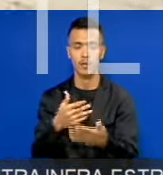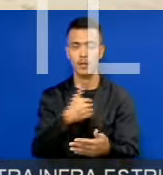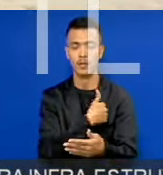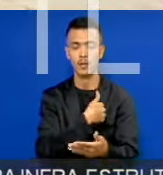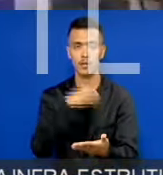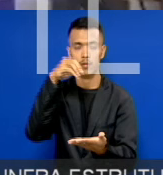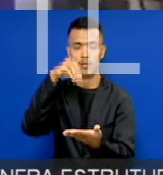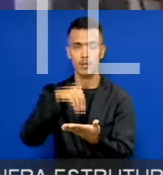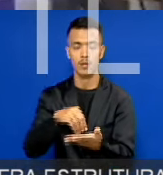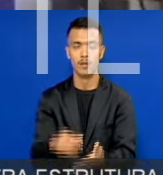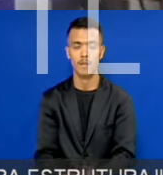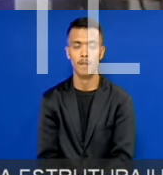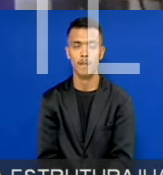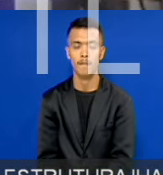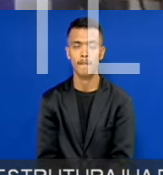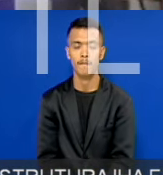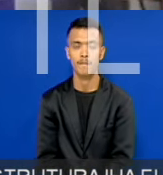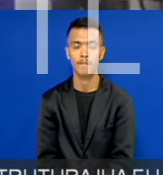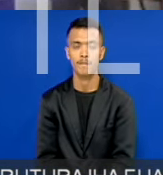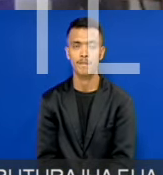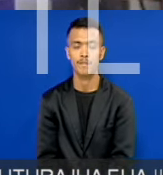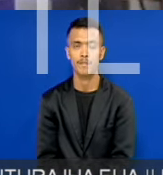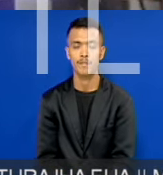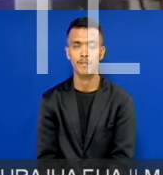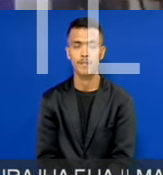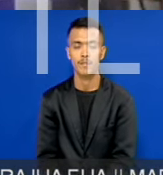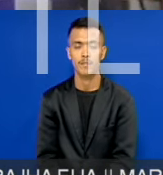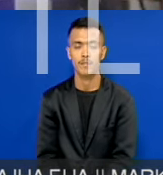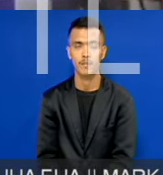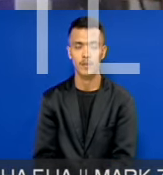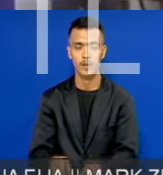prevê. Companhia Boaventura. Boaventura.